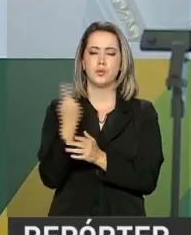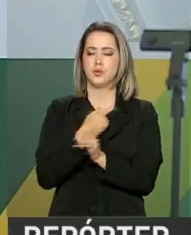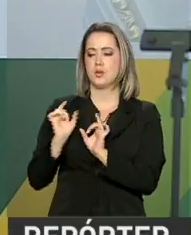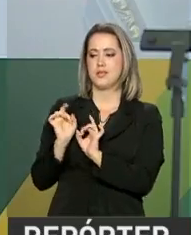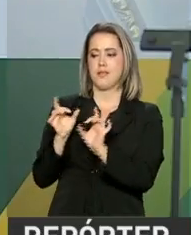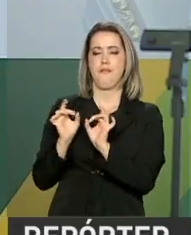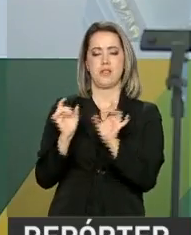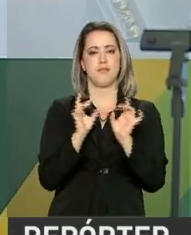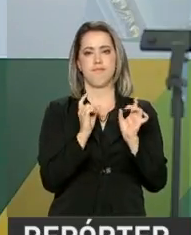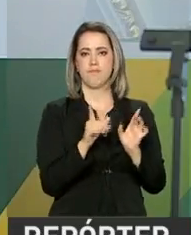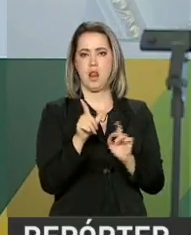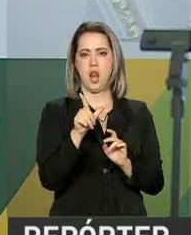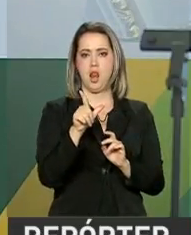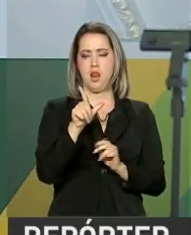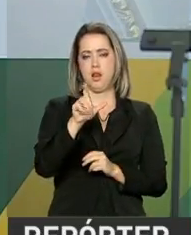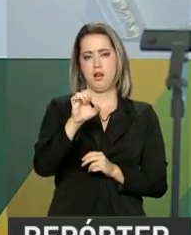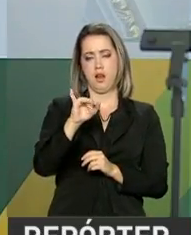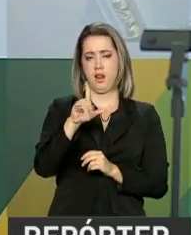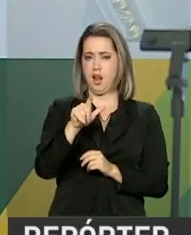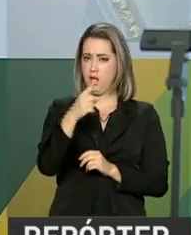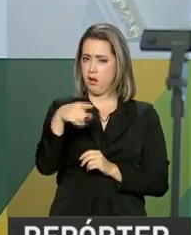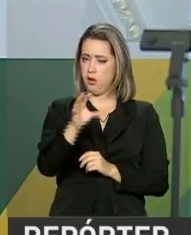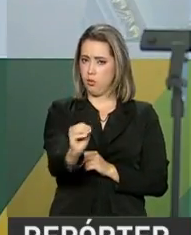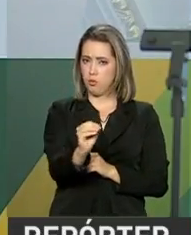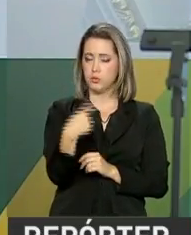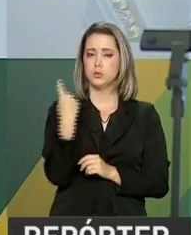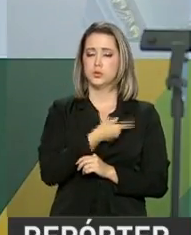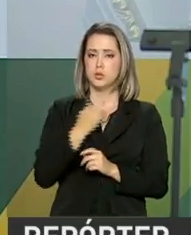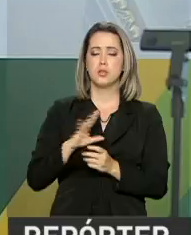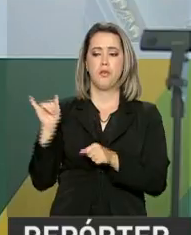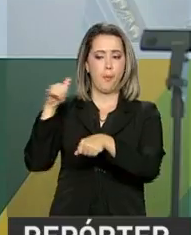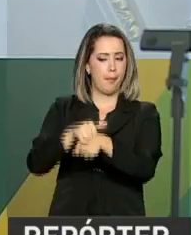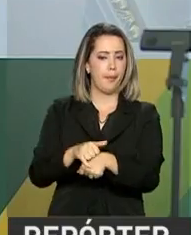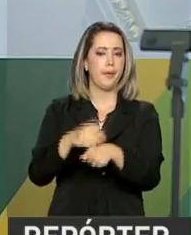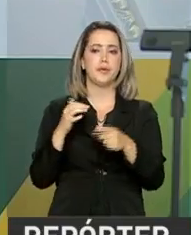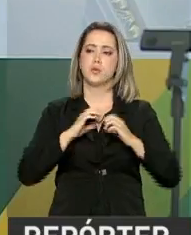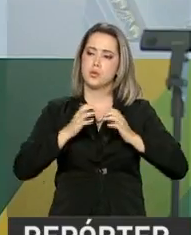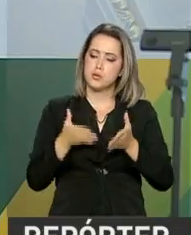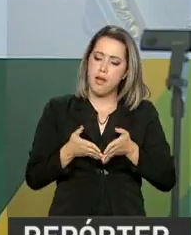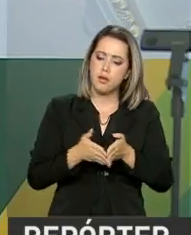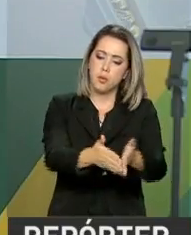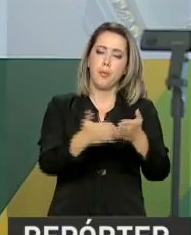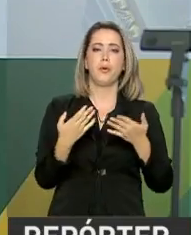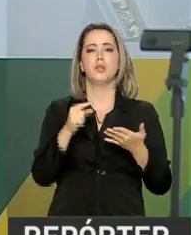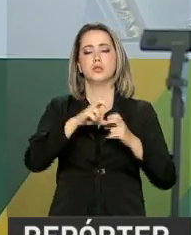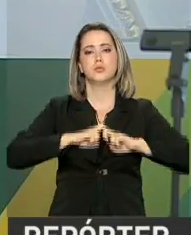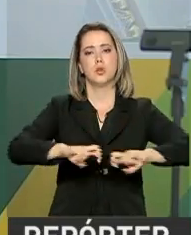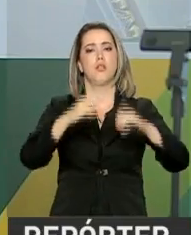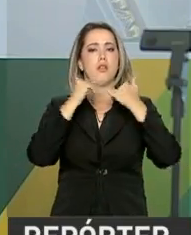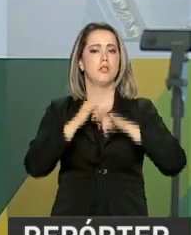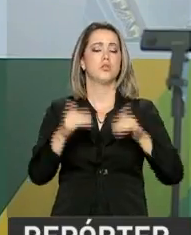fazendo, portos, aeroportos, rodovias, ferrovias, energia, não é? Que as novas regras são mais